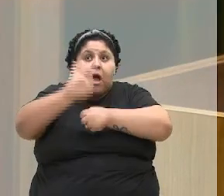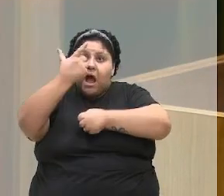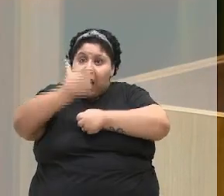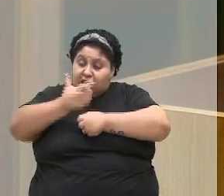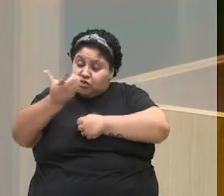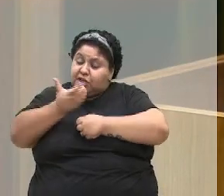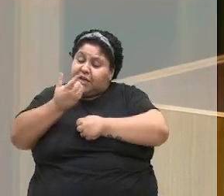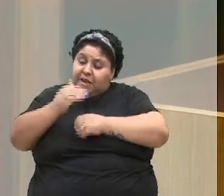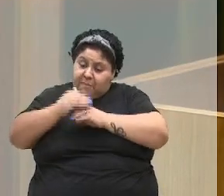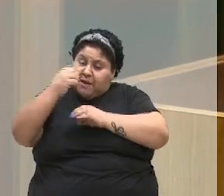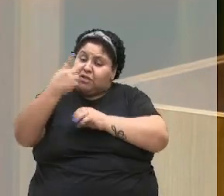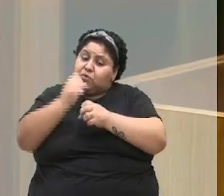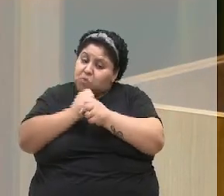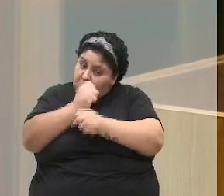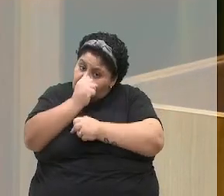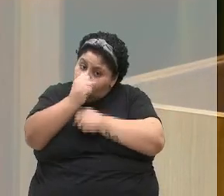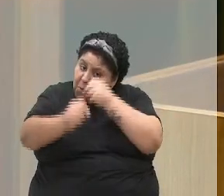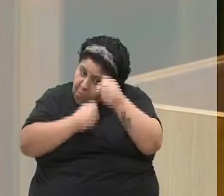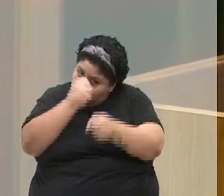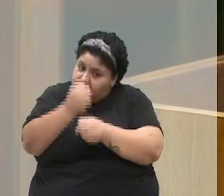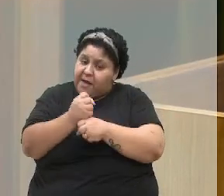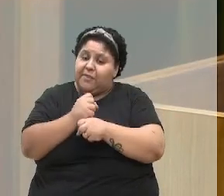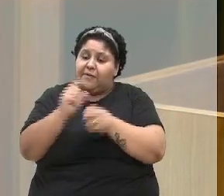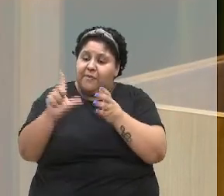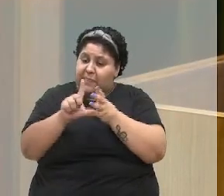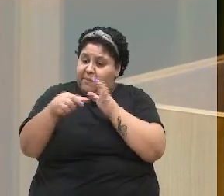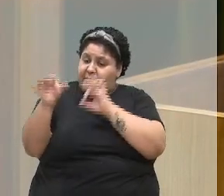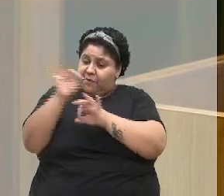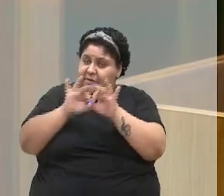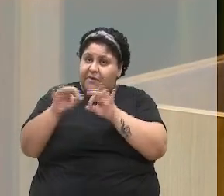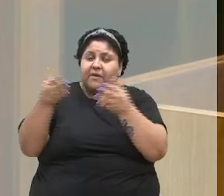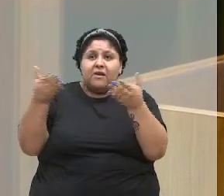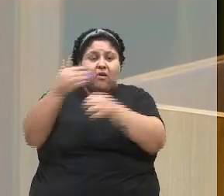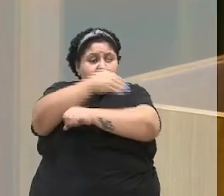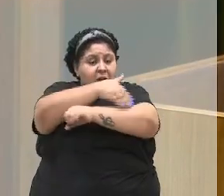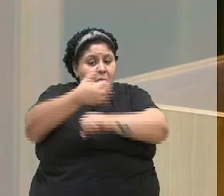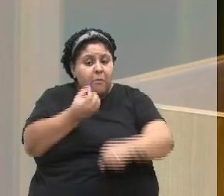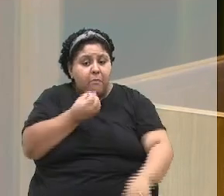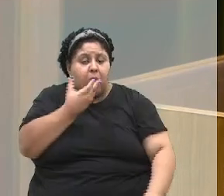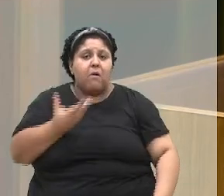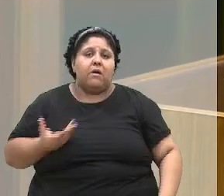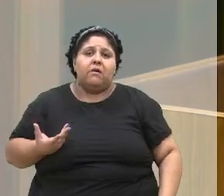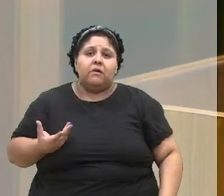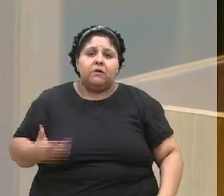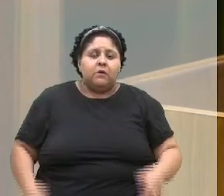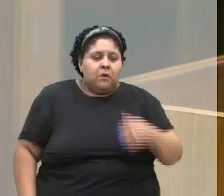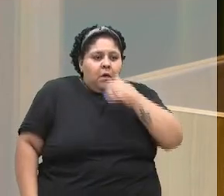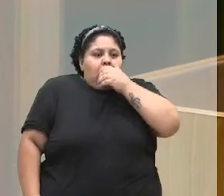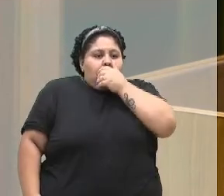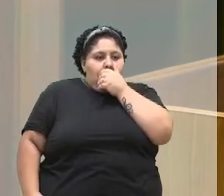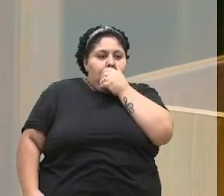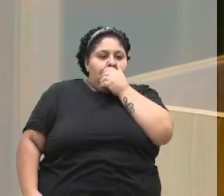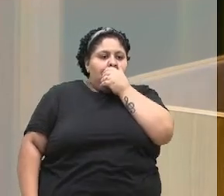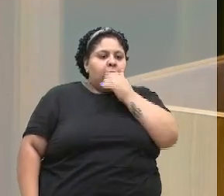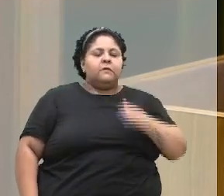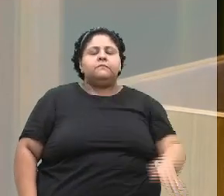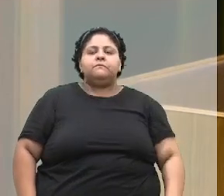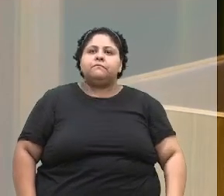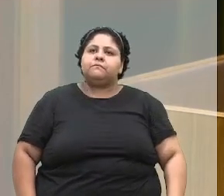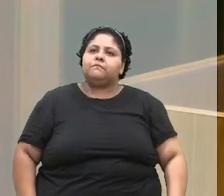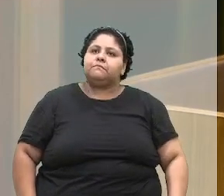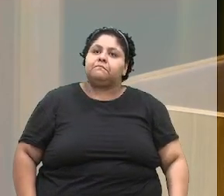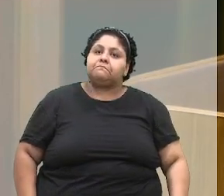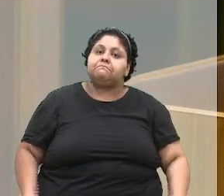também. Depois foi consertada e ficou uma rua boa, né? Demorou um tempo, mas ficou boa.